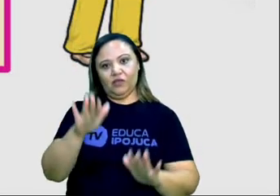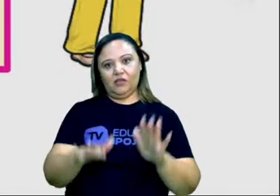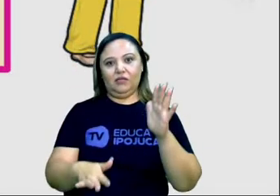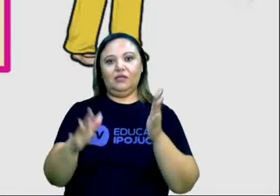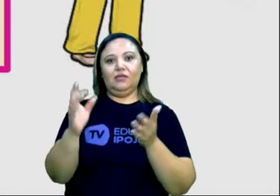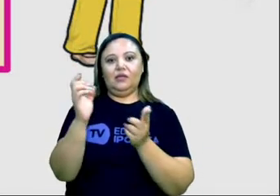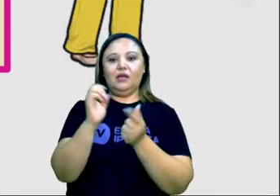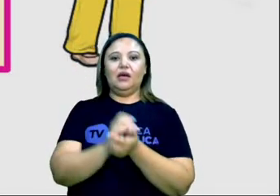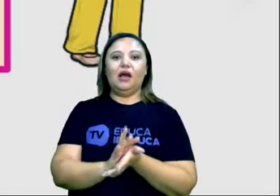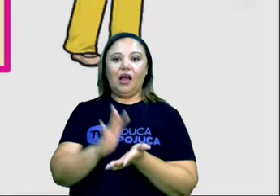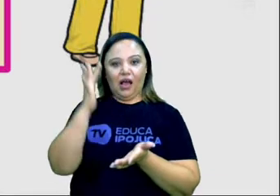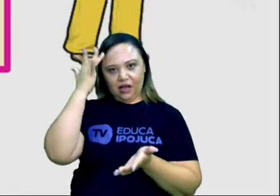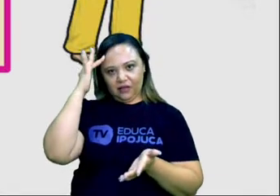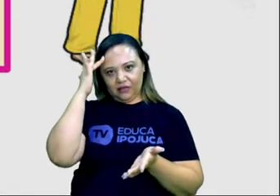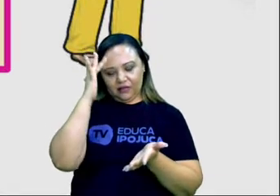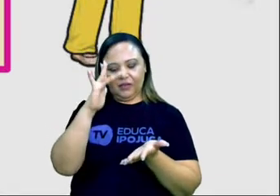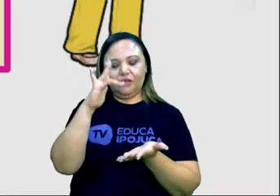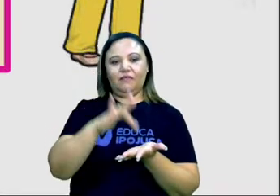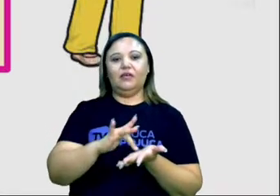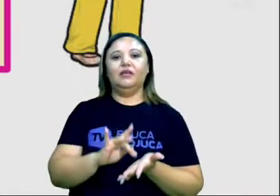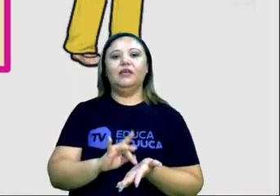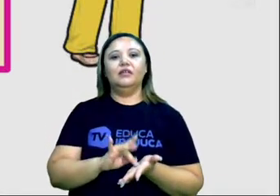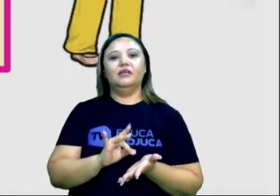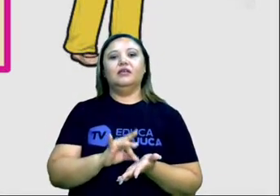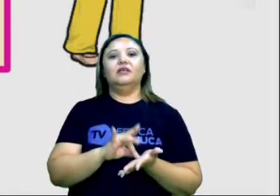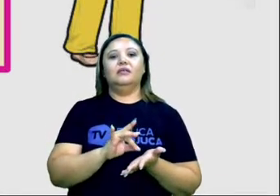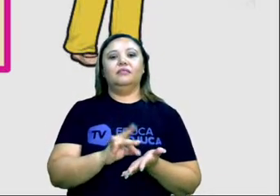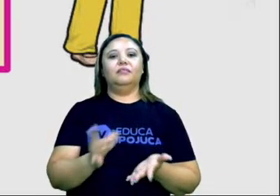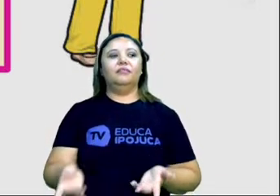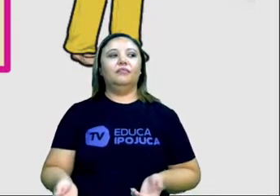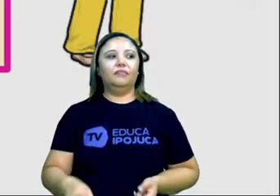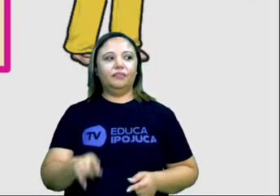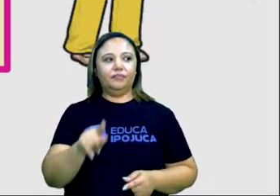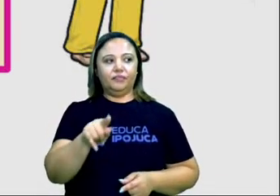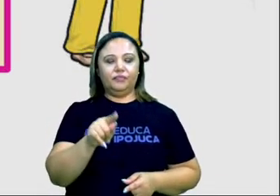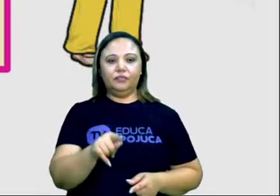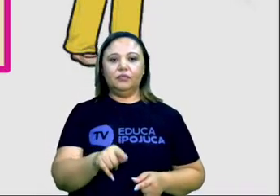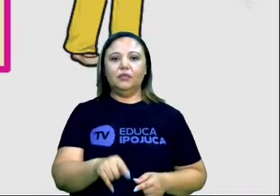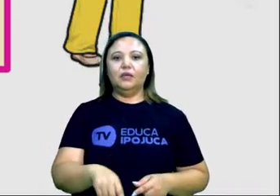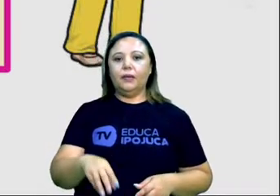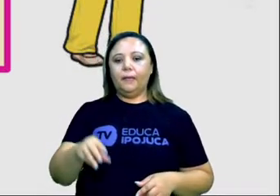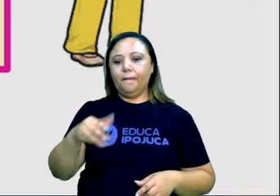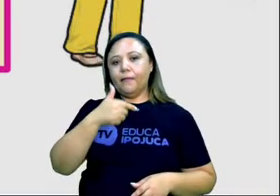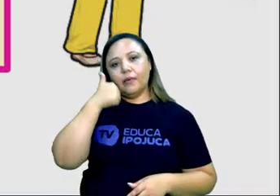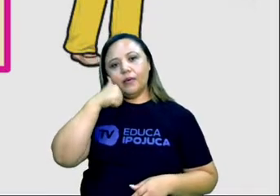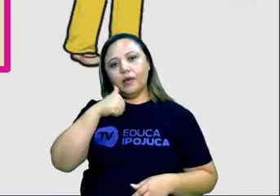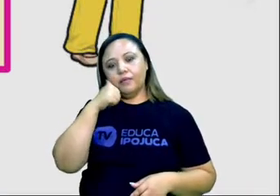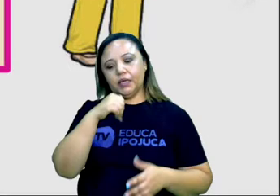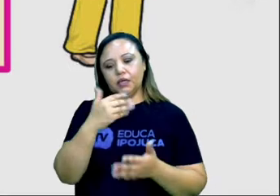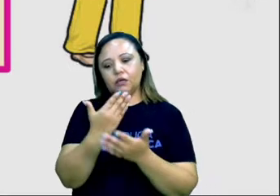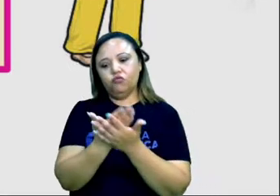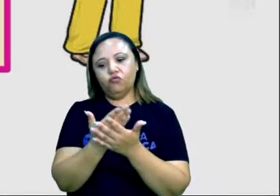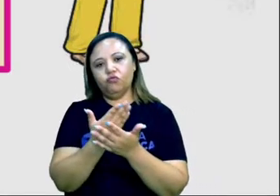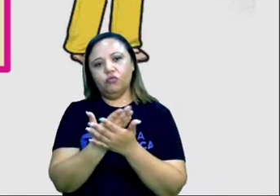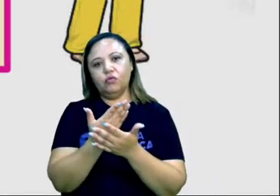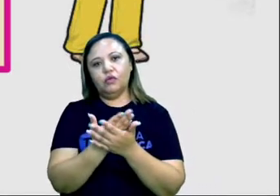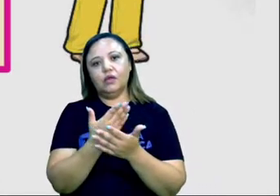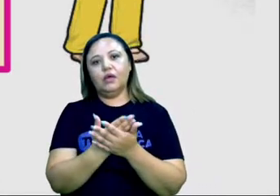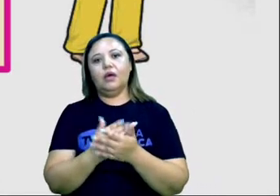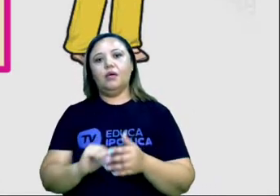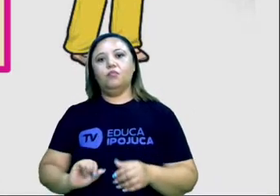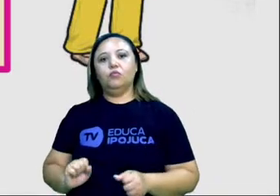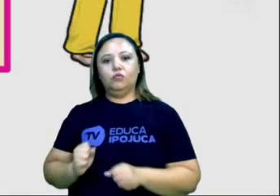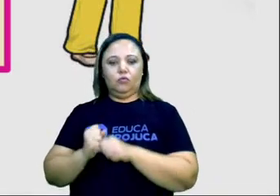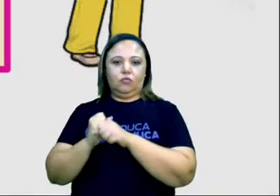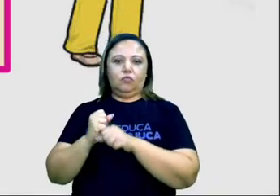seu contrário também. Veja a situação. Olha a condição aí. Se Mariana estudar muito, entrará na